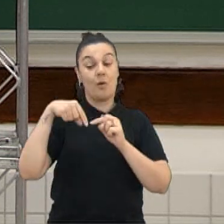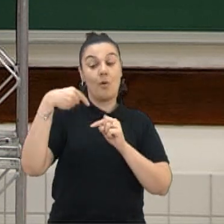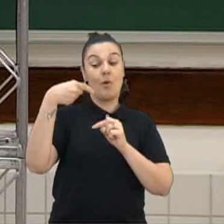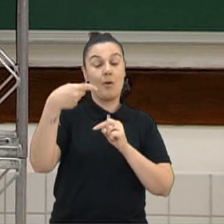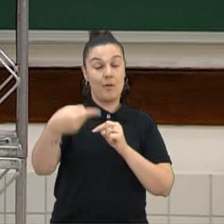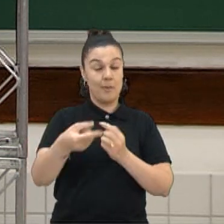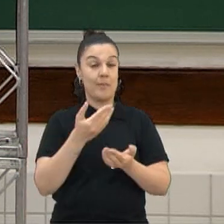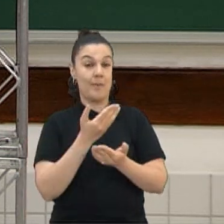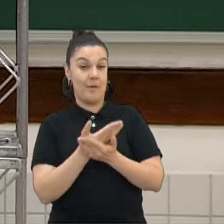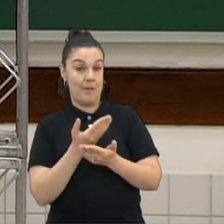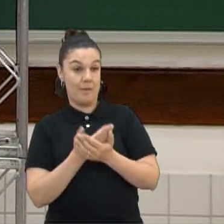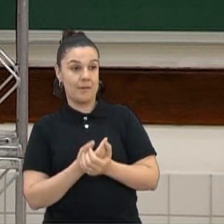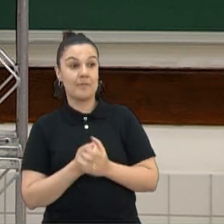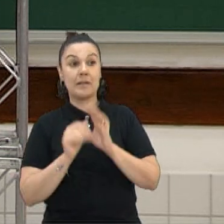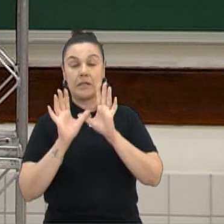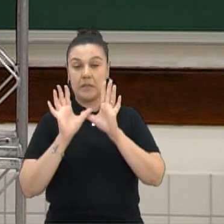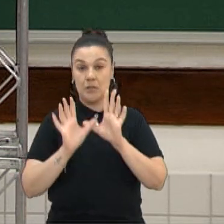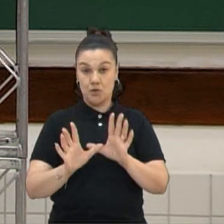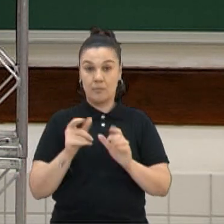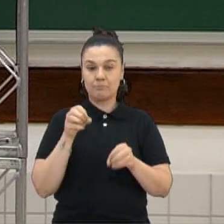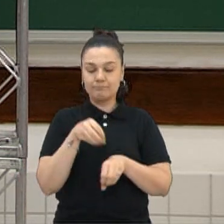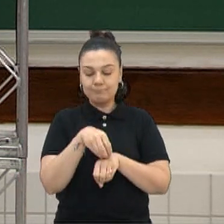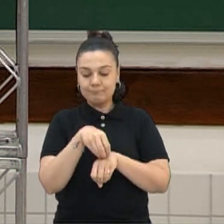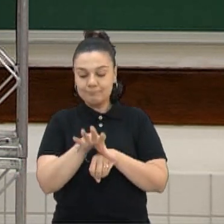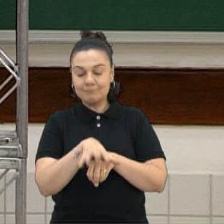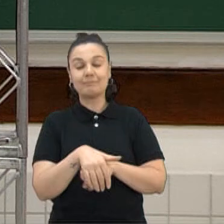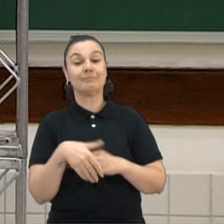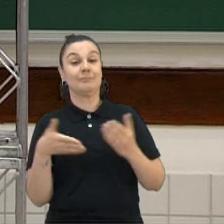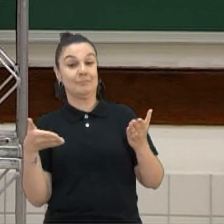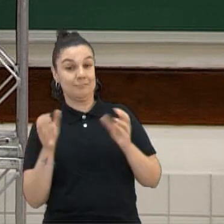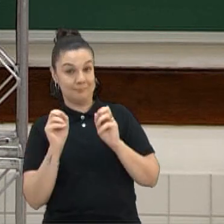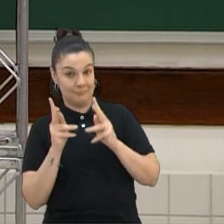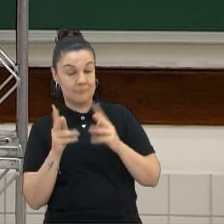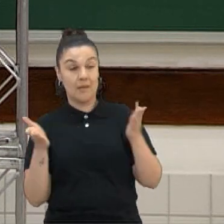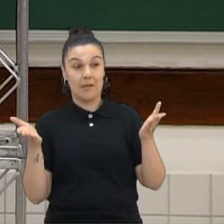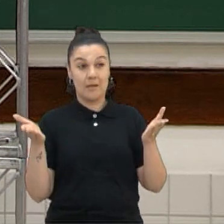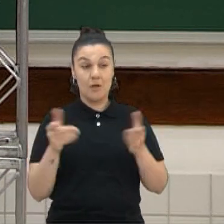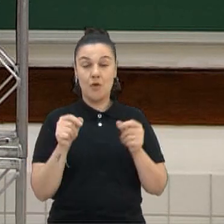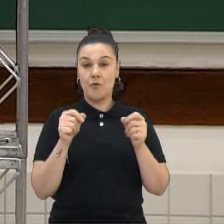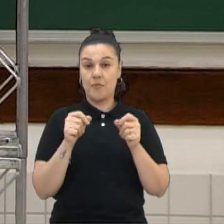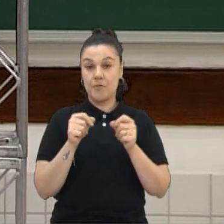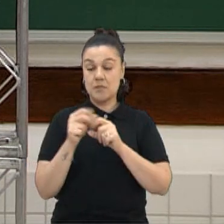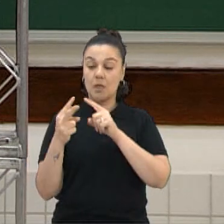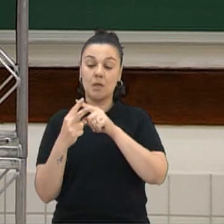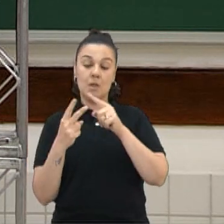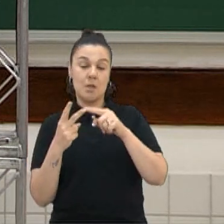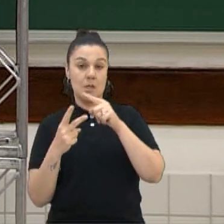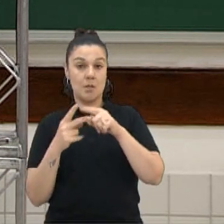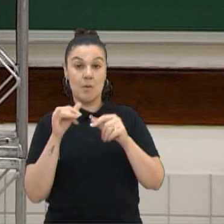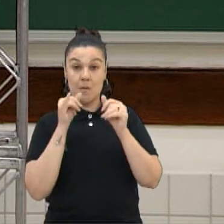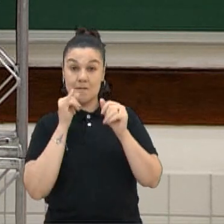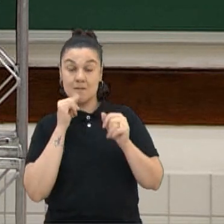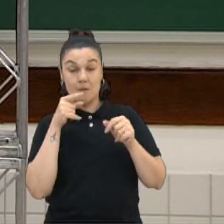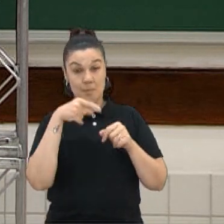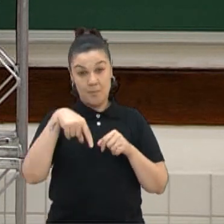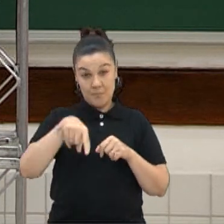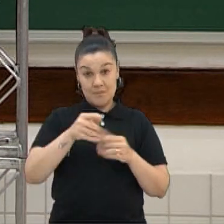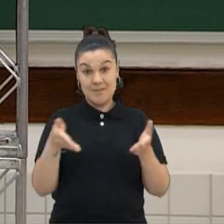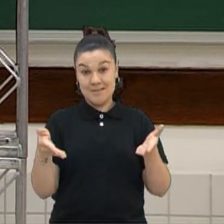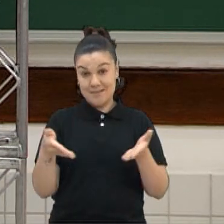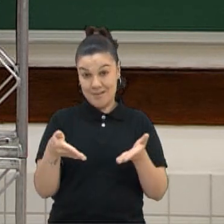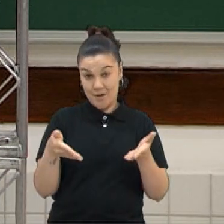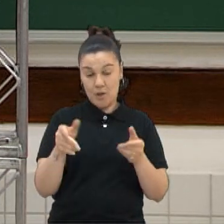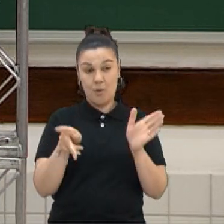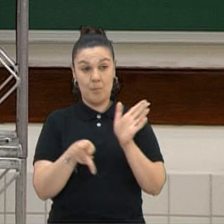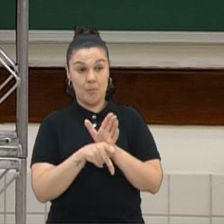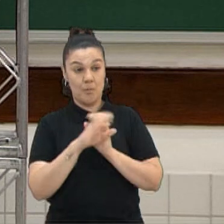na próxima aula, então já fica o spoiler, tá certo? Eu vou fazer mais dois exemplos com vocês agora, que é a